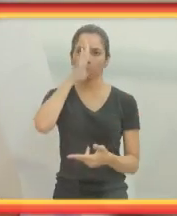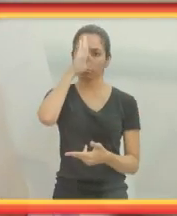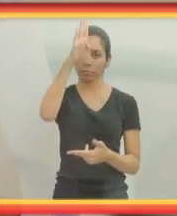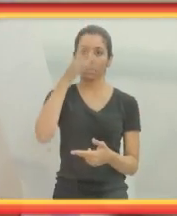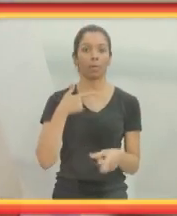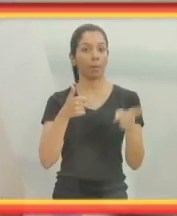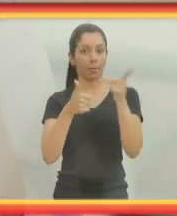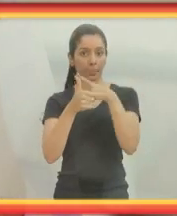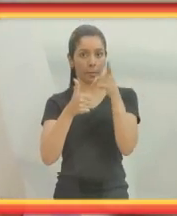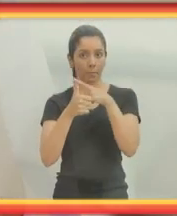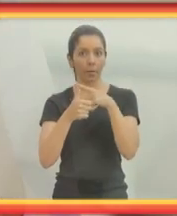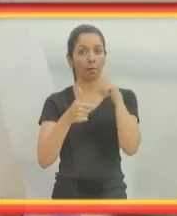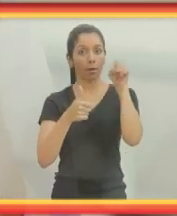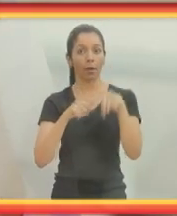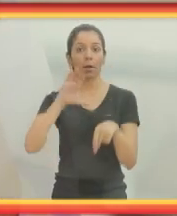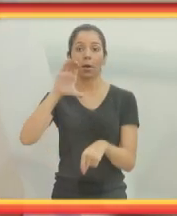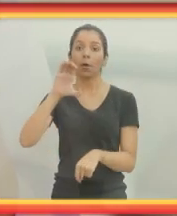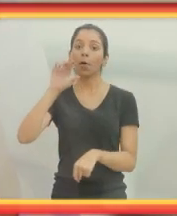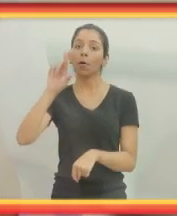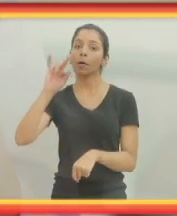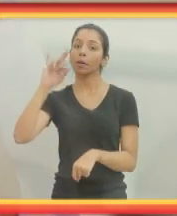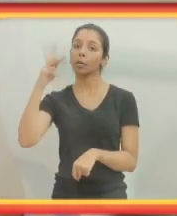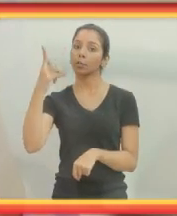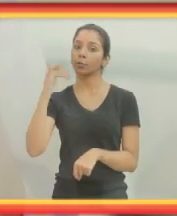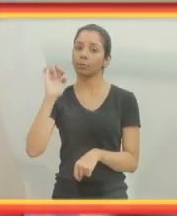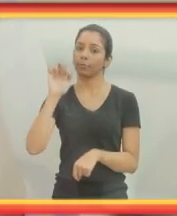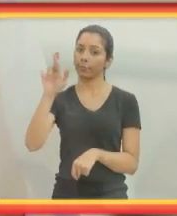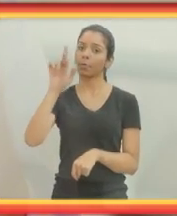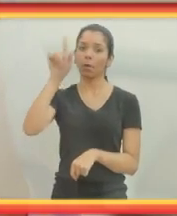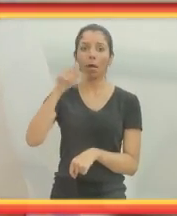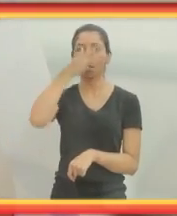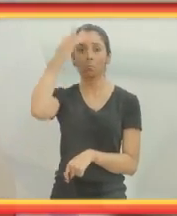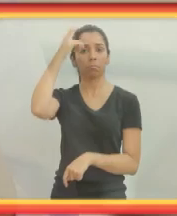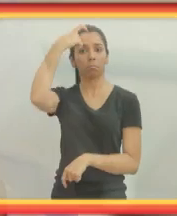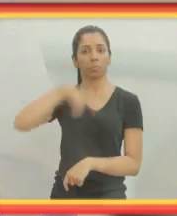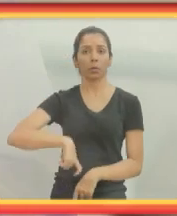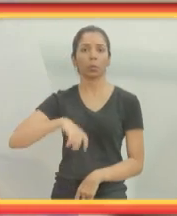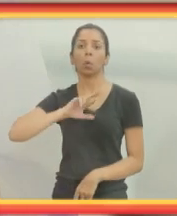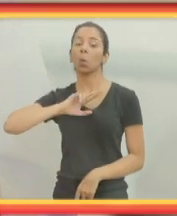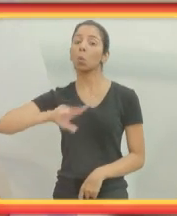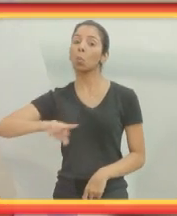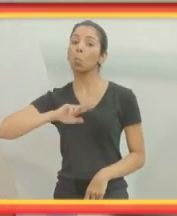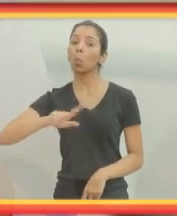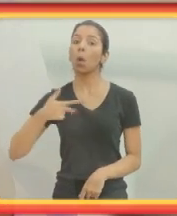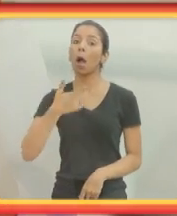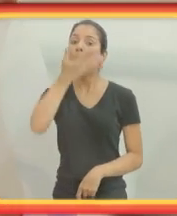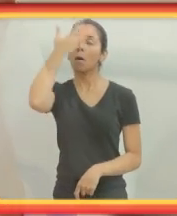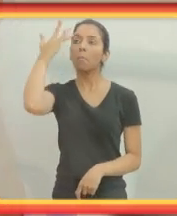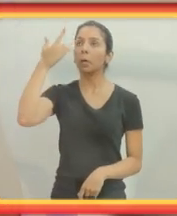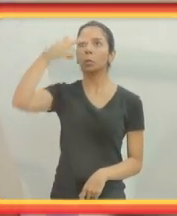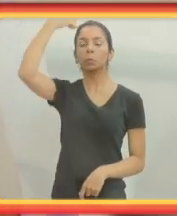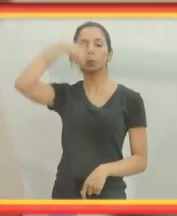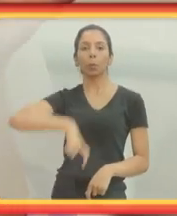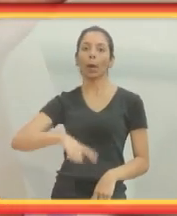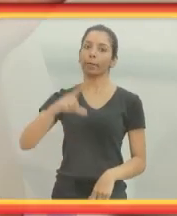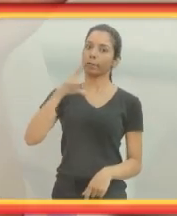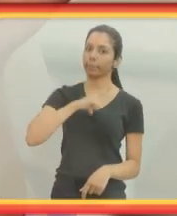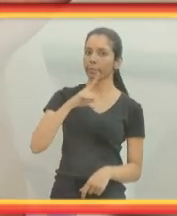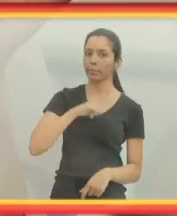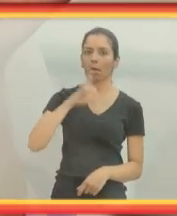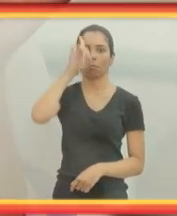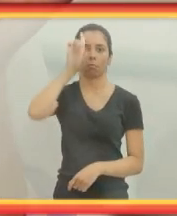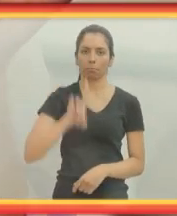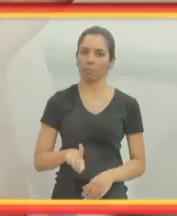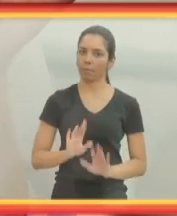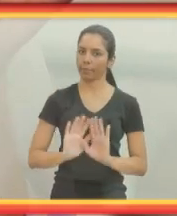determinantes. Primeiro, é de que o Christopher é um indivíduo. Ele não é uma pessoa portadora